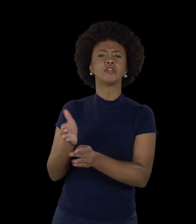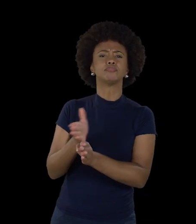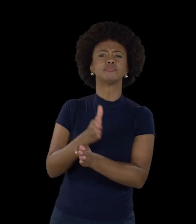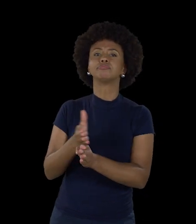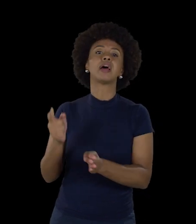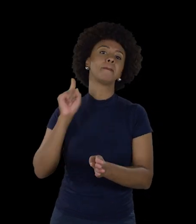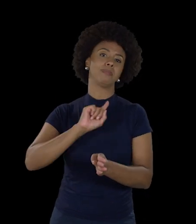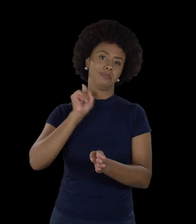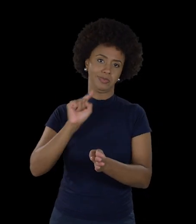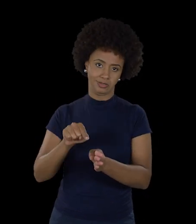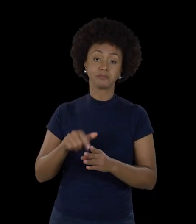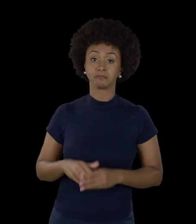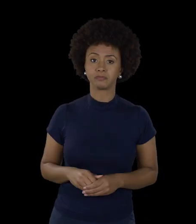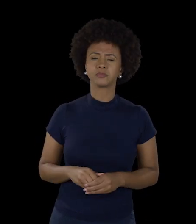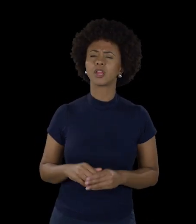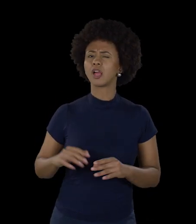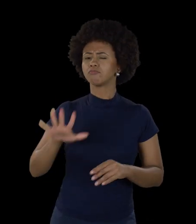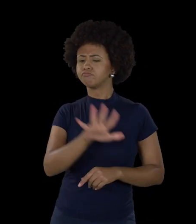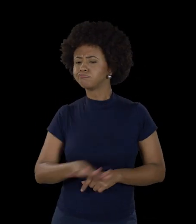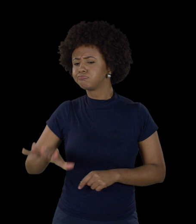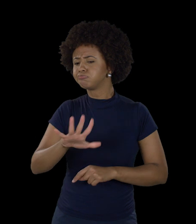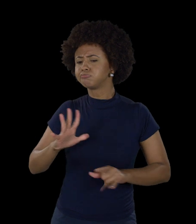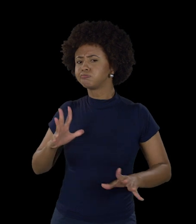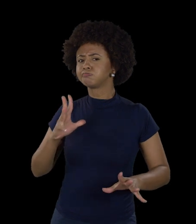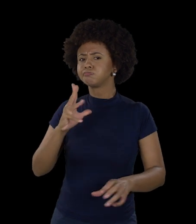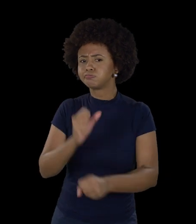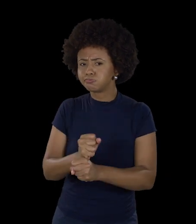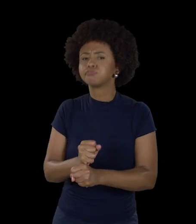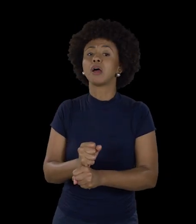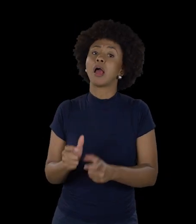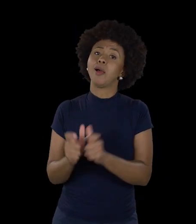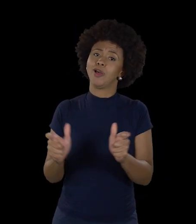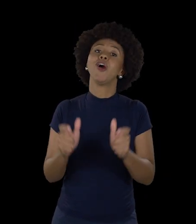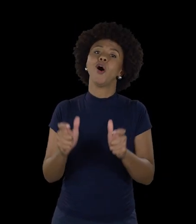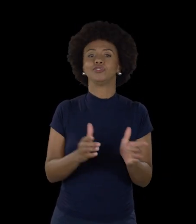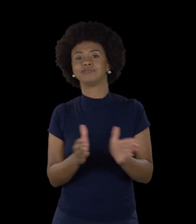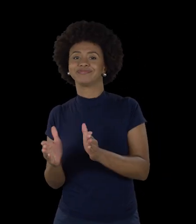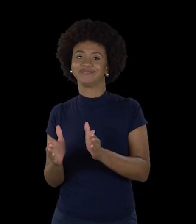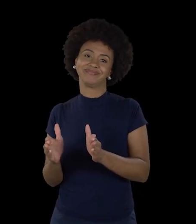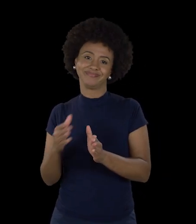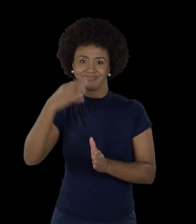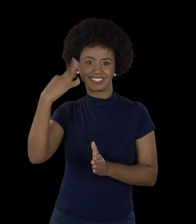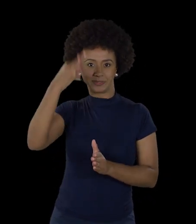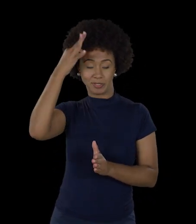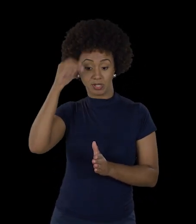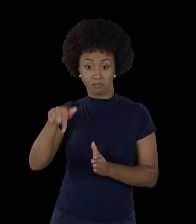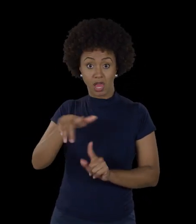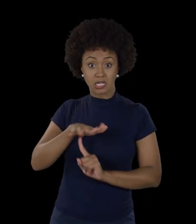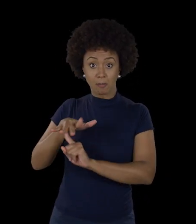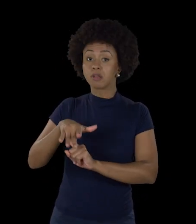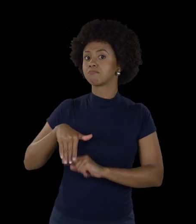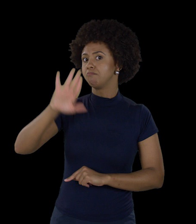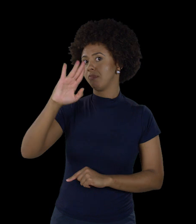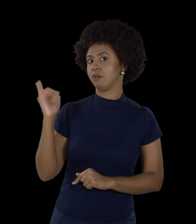com Minas Gerais, sendo que a quase totalidade da sua área está, na verdade, em terras capixabas.